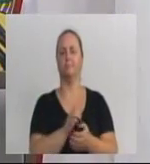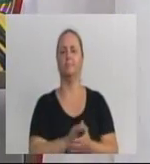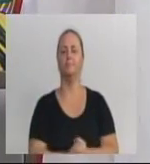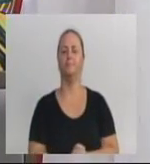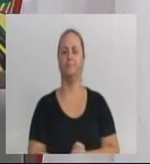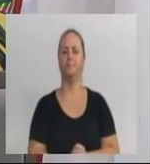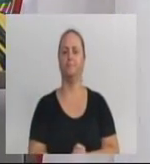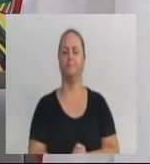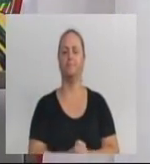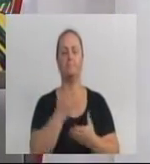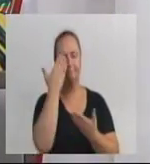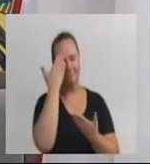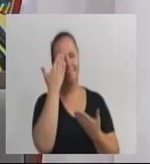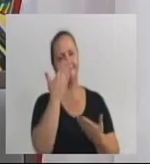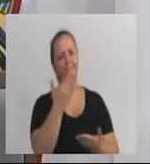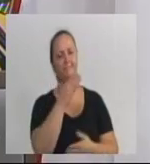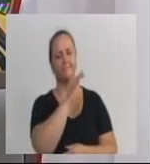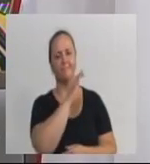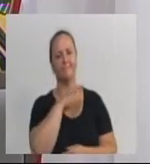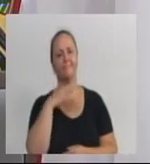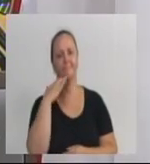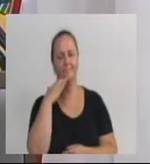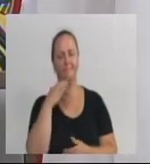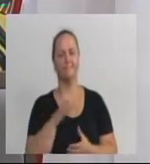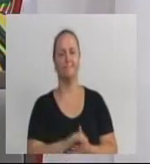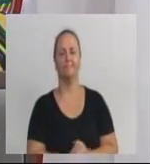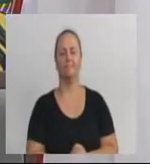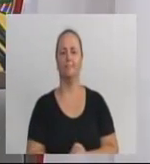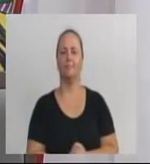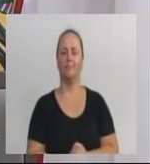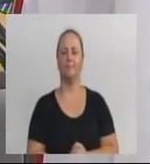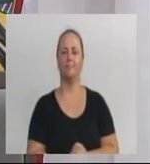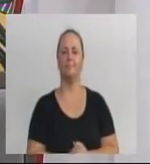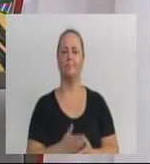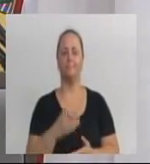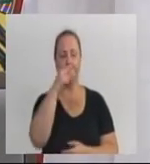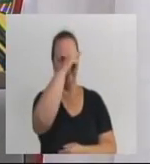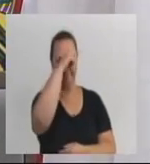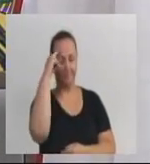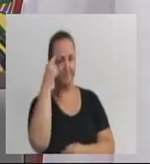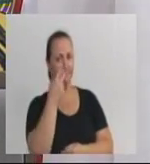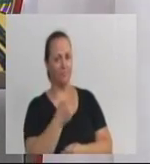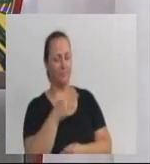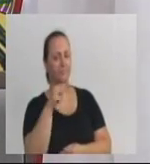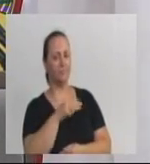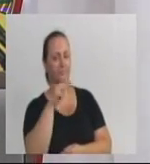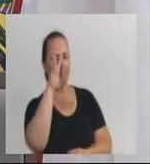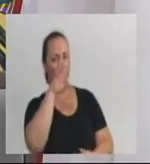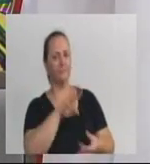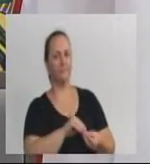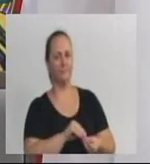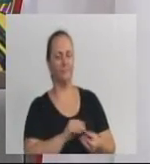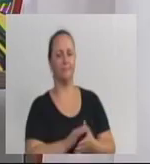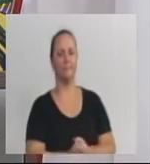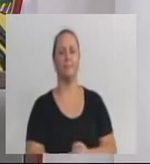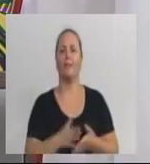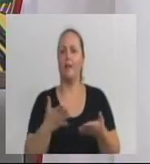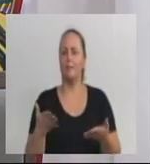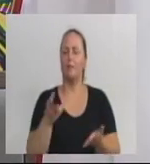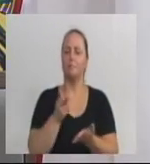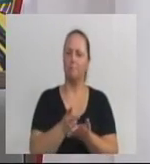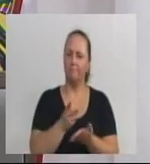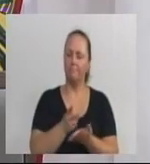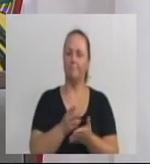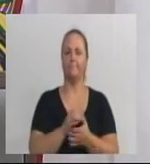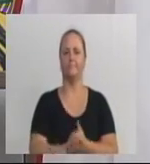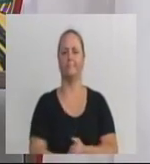aparte, vereador César Sim. Vereador Marcos da Rosa, Vossa Excelência tem mais 2 minutos para a sua conclusão. Como eu estava dizendo, essa